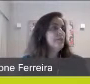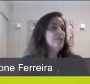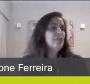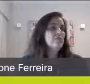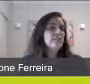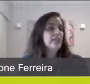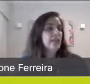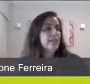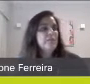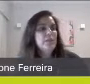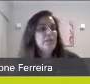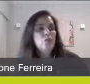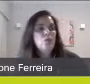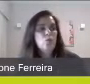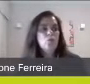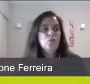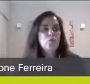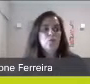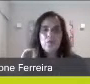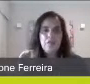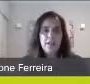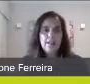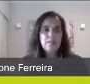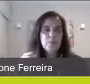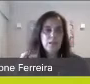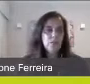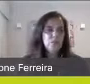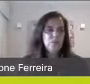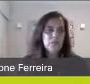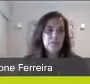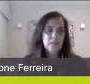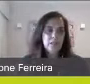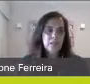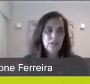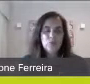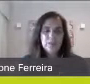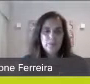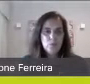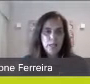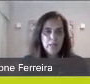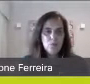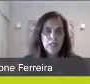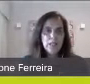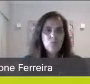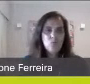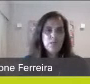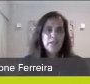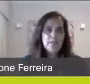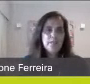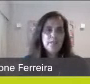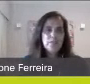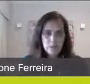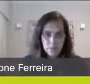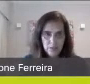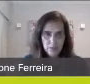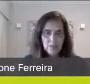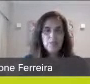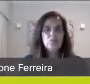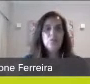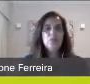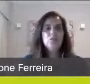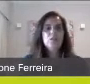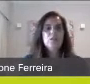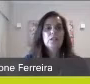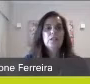Essay Academy é um curso estudantil de férias para alunos que estão no ensino médio, ele acontece no summer nos Estados Unidos